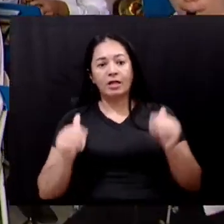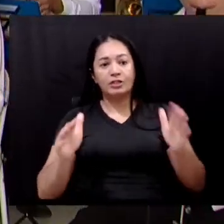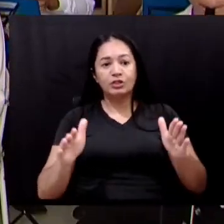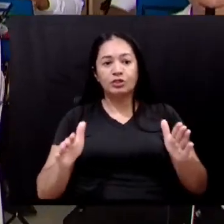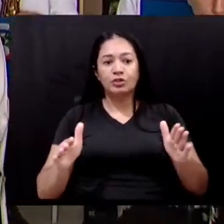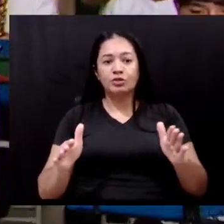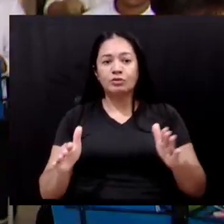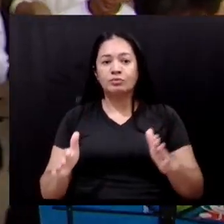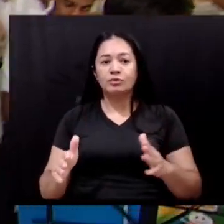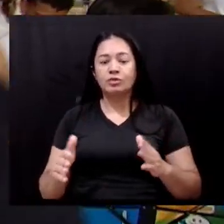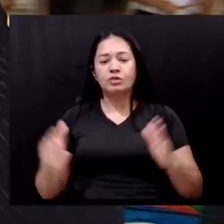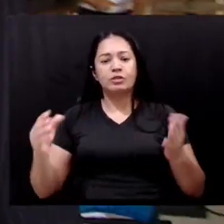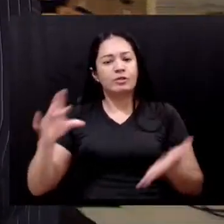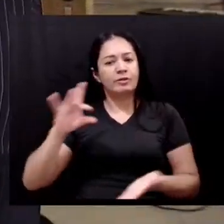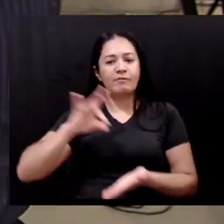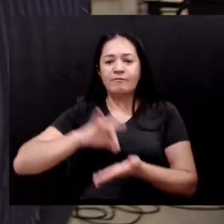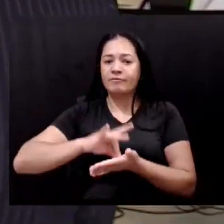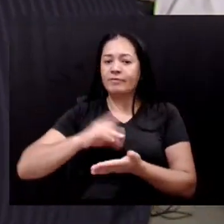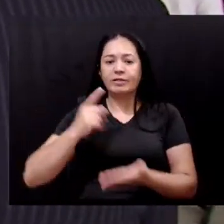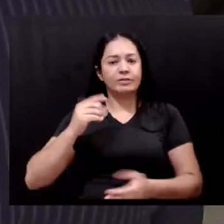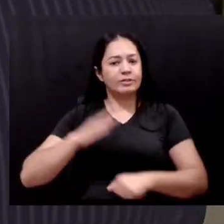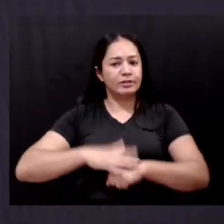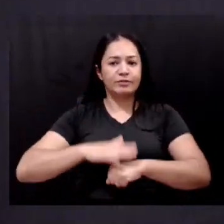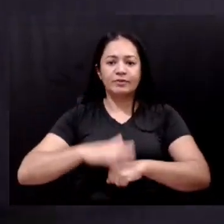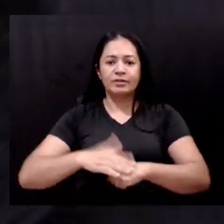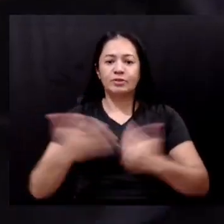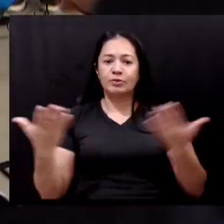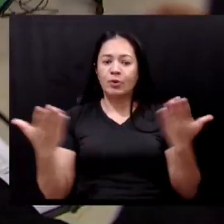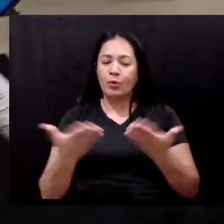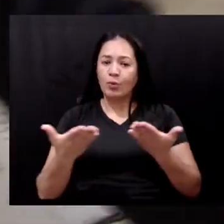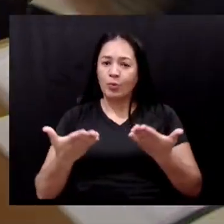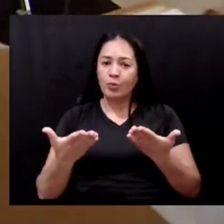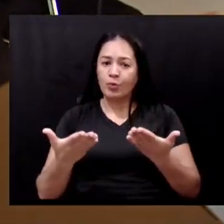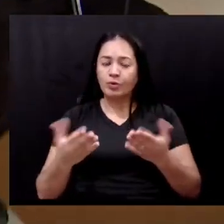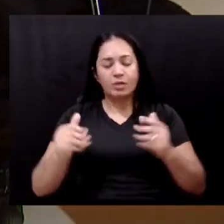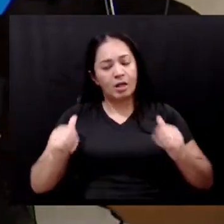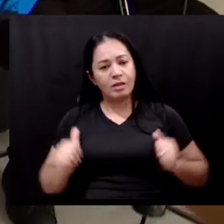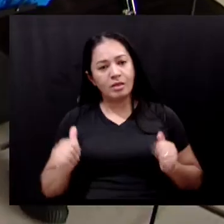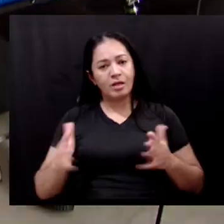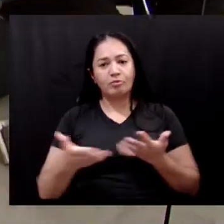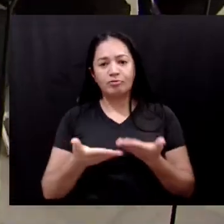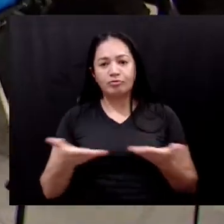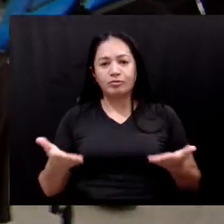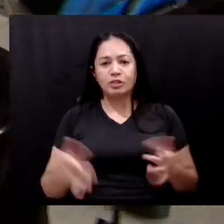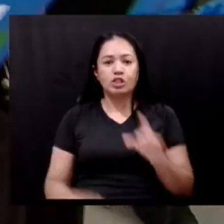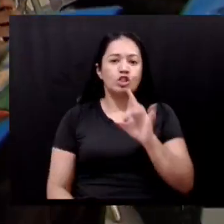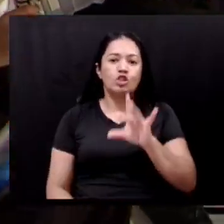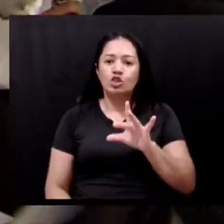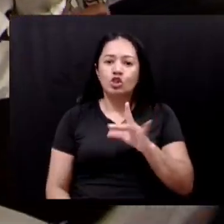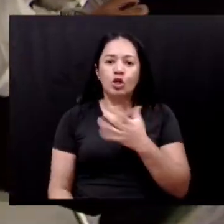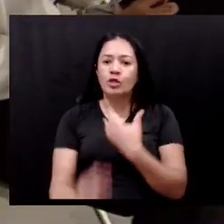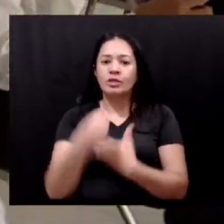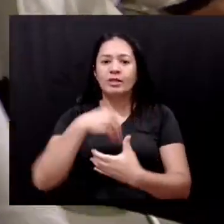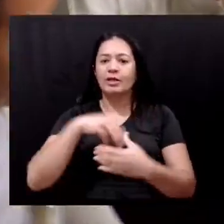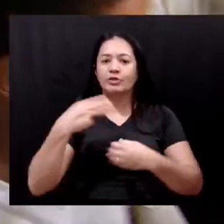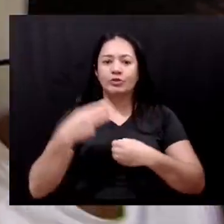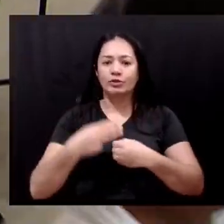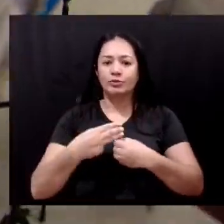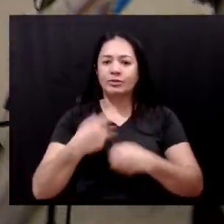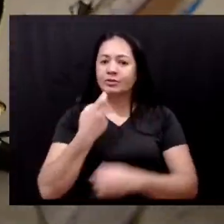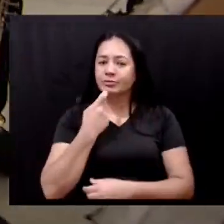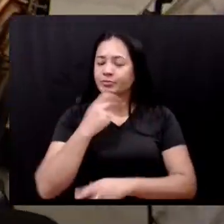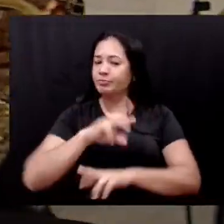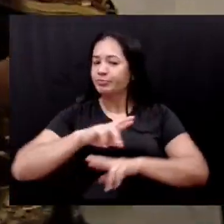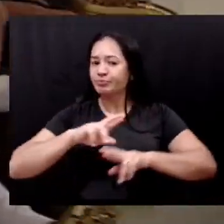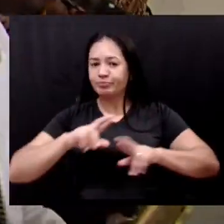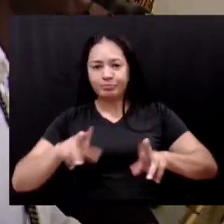concretizem de fato. E hoje essas ações elas não ficam só dentro do nosso município. Porque quando a gente fala